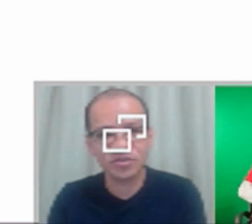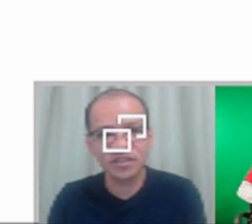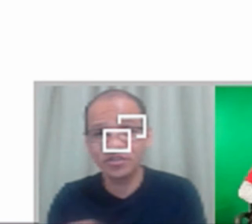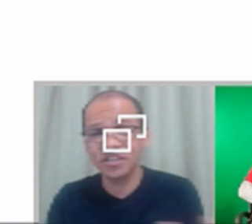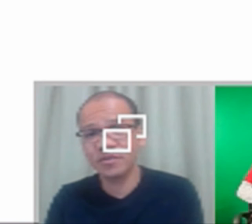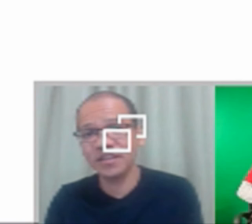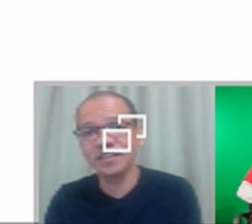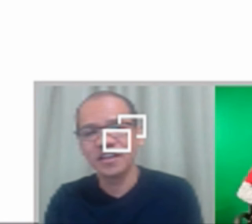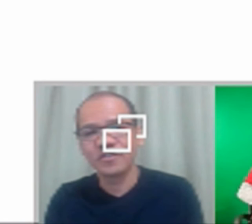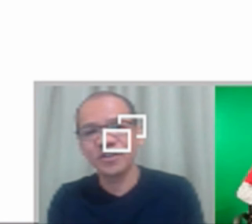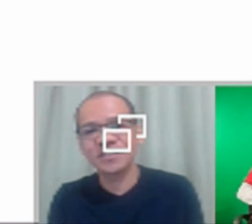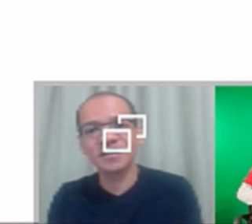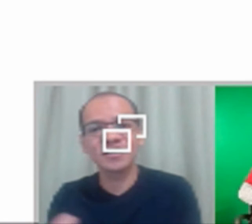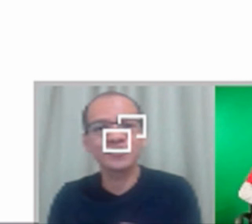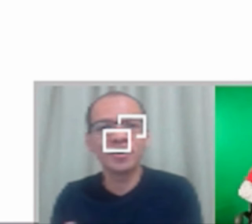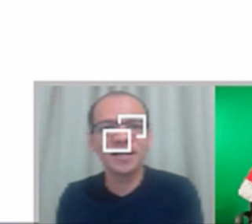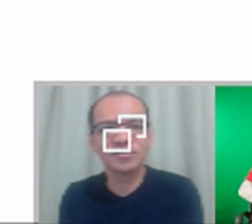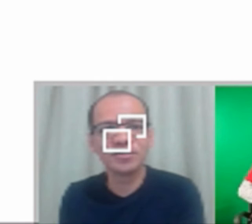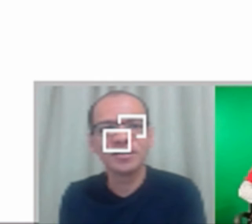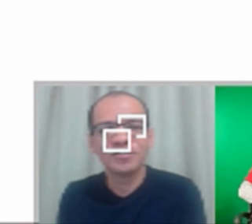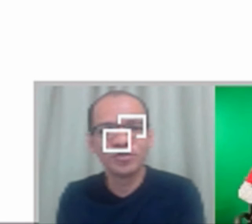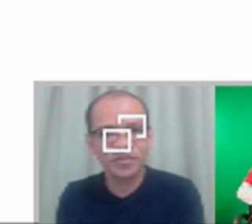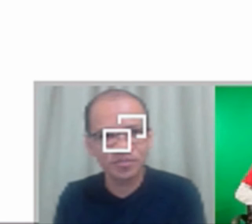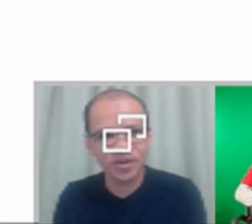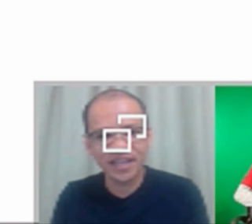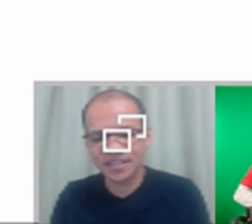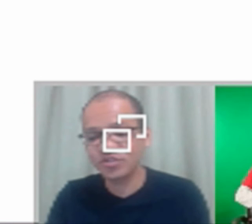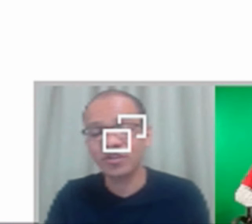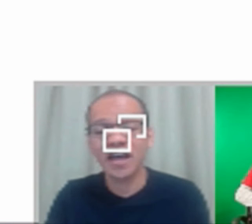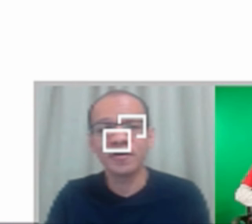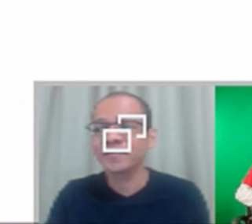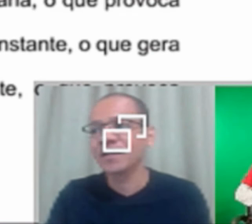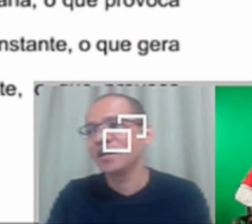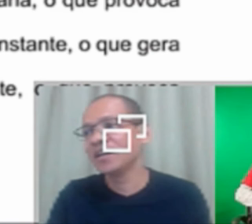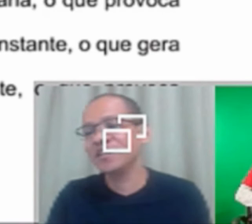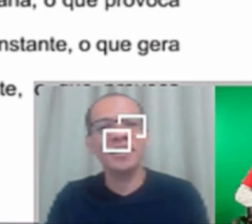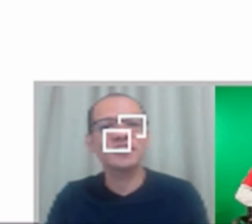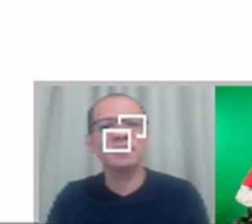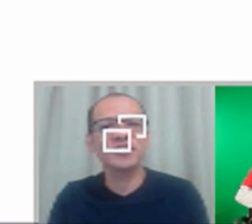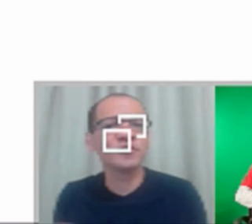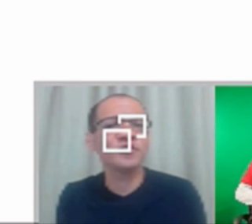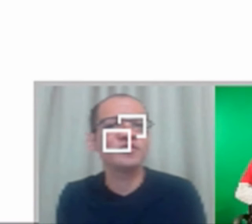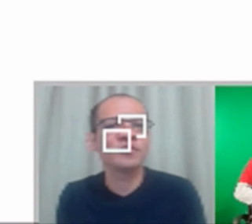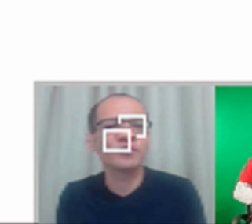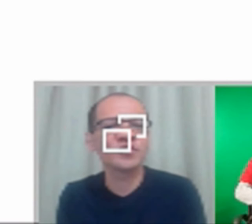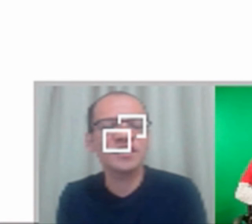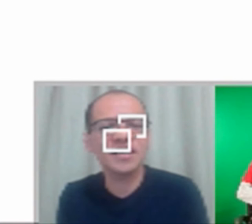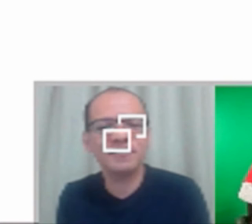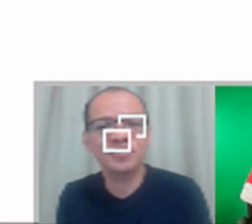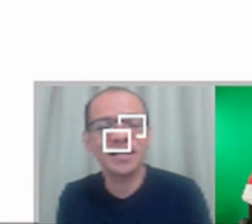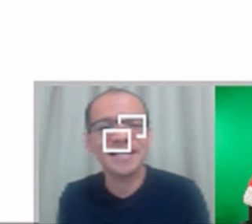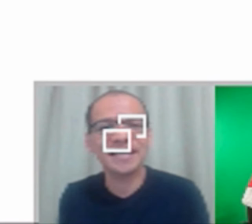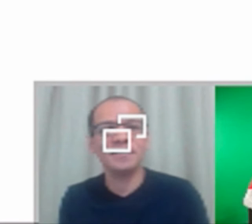corretamente as equações. Eu diria que o Enem foi se transformando num vestibular tradicional. Paulo. Antigamente também você